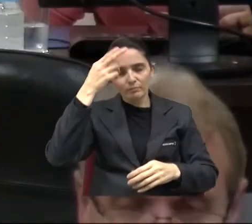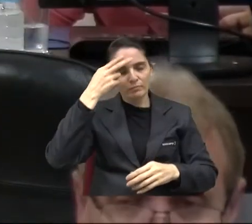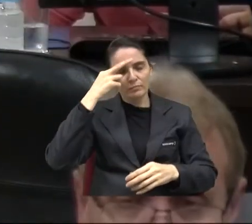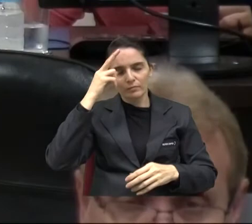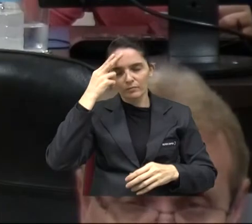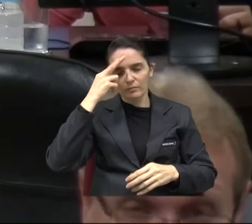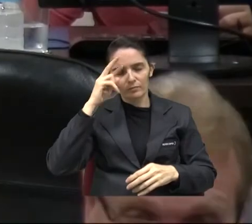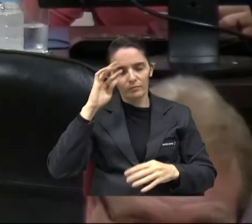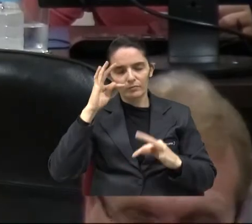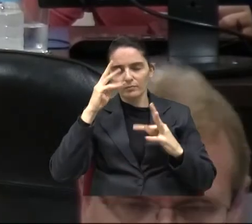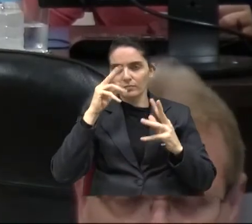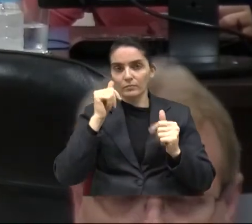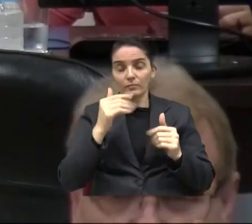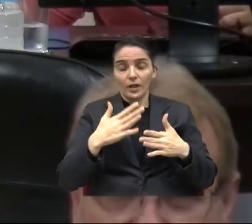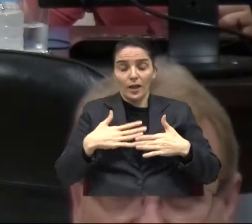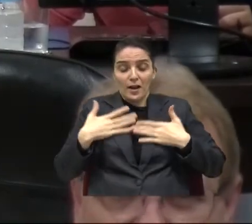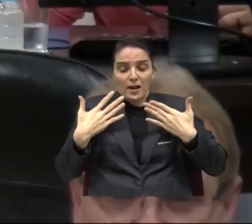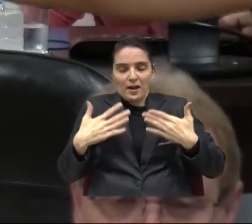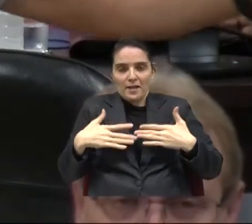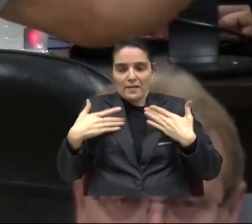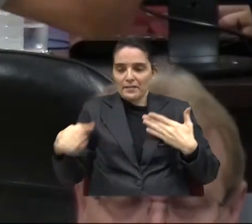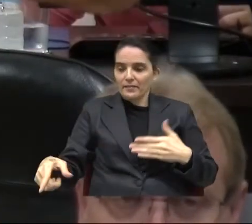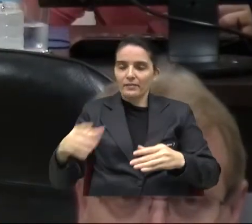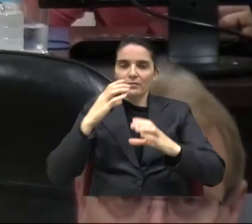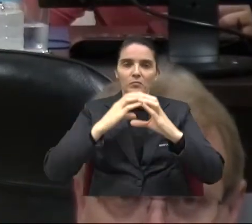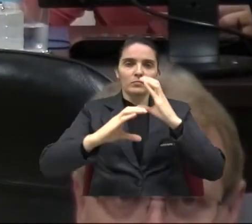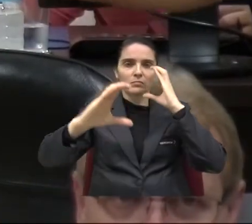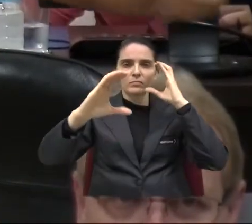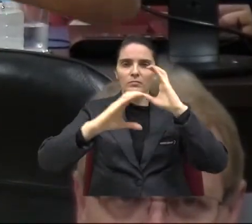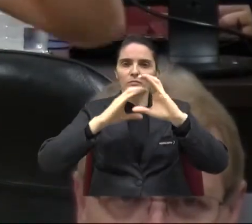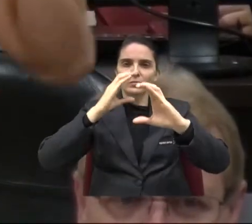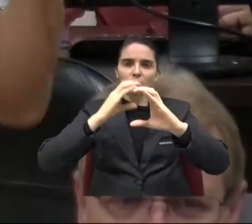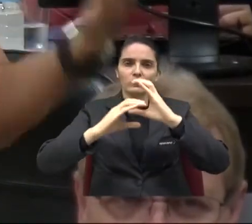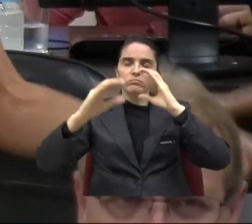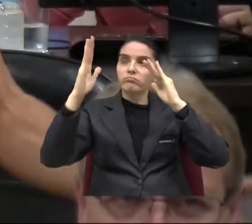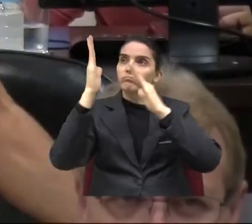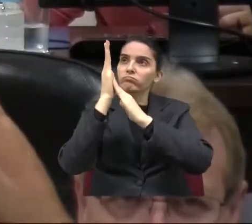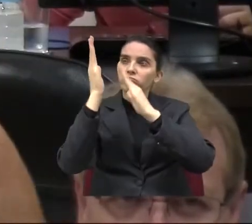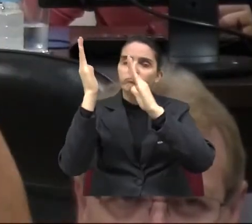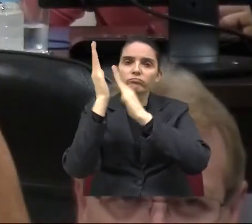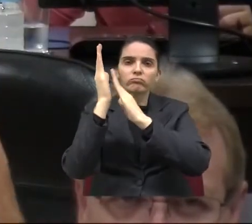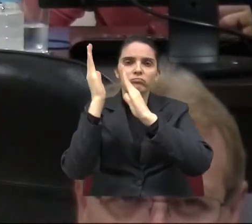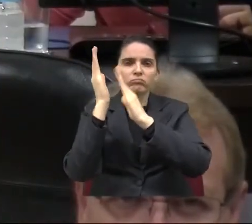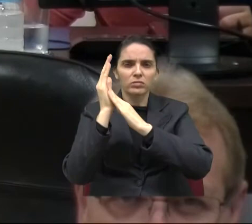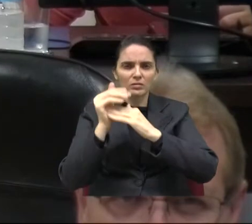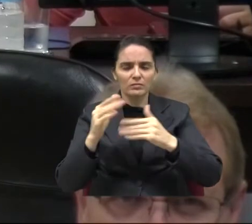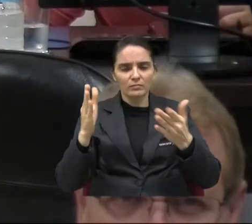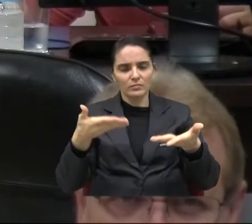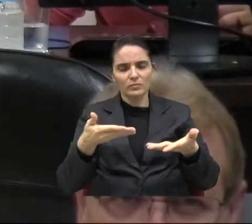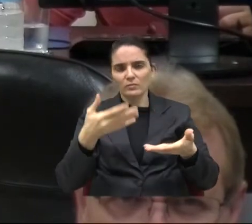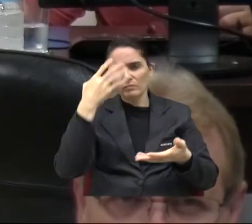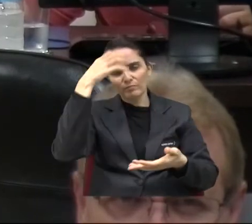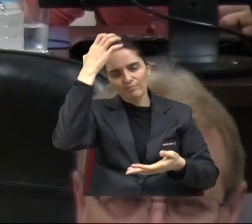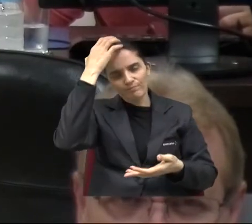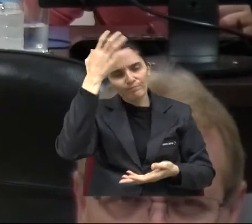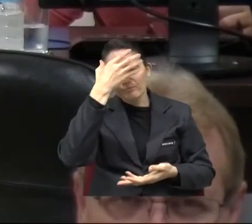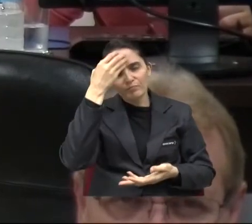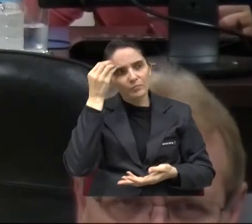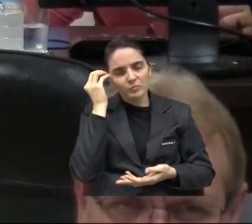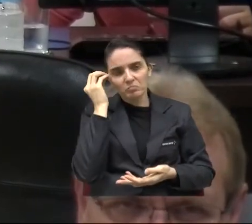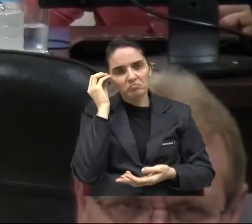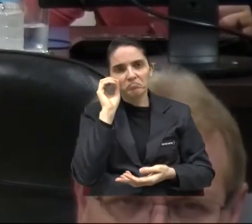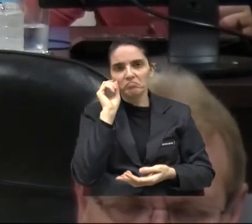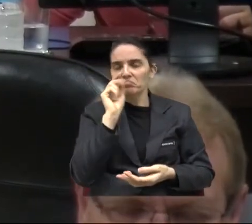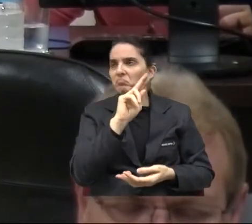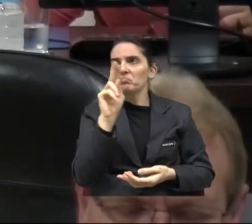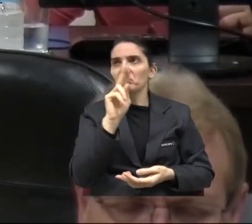veio aquela alegria, ele cantando, levantando as mãos, e puxou um louvor que hoje eu não lembro, porque não lembro